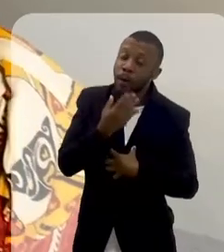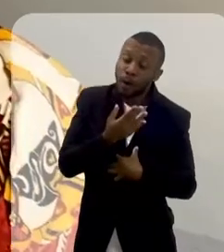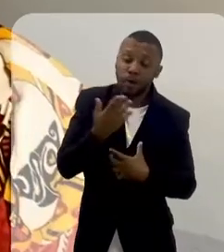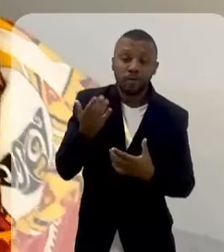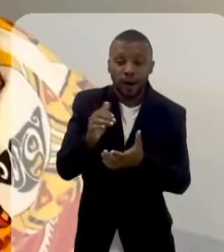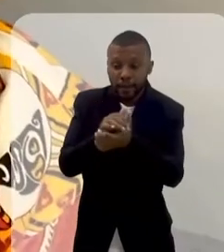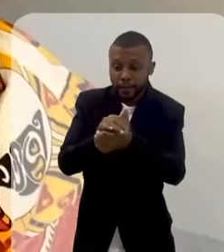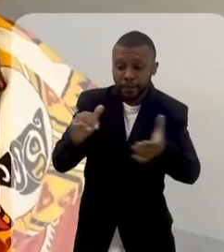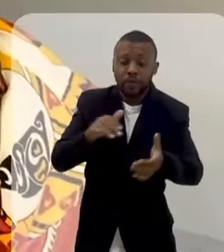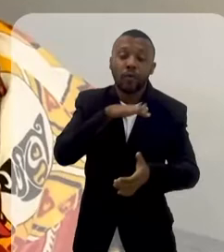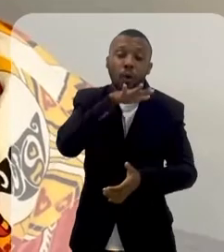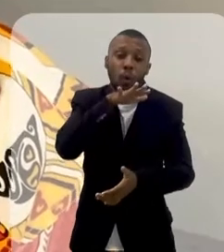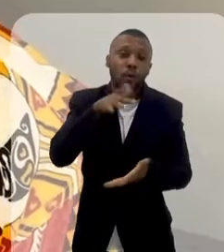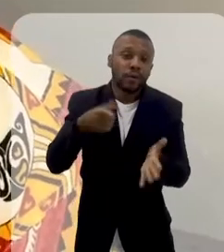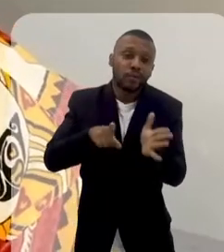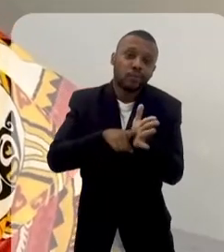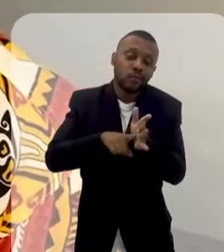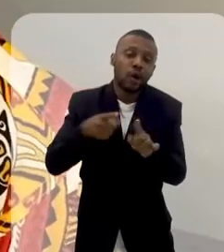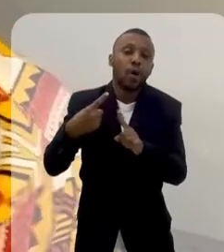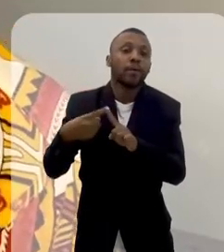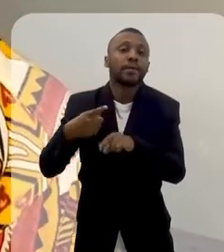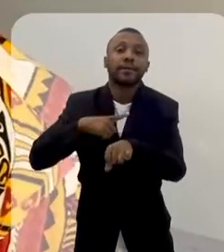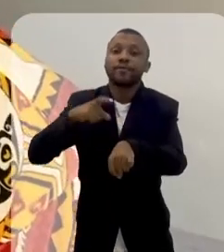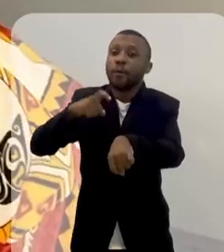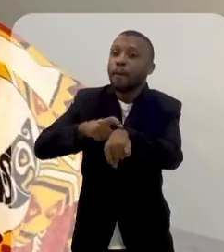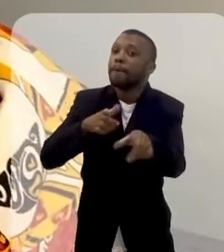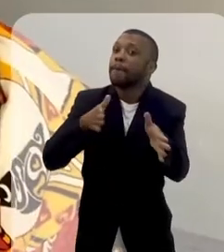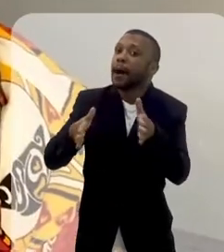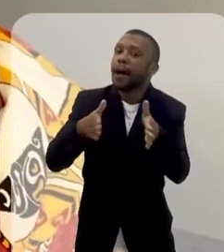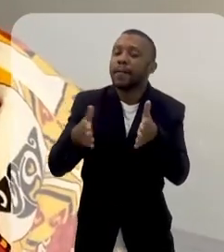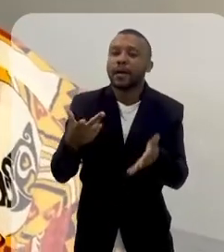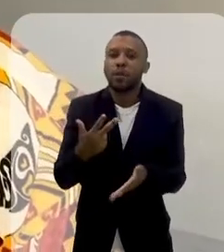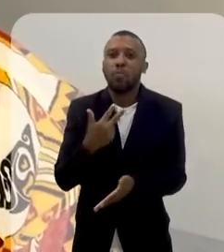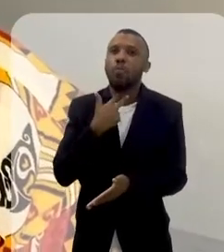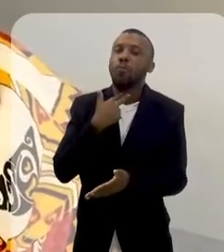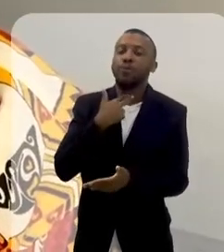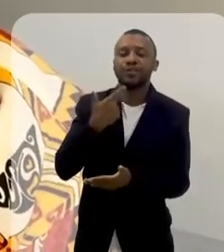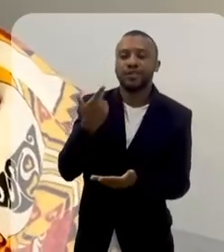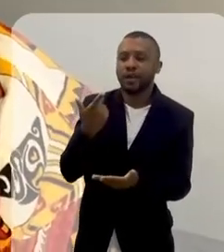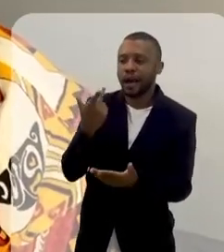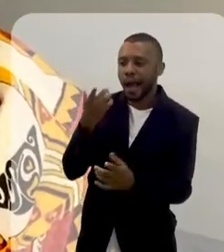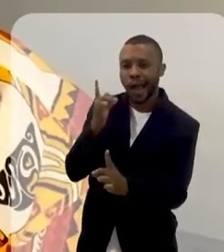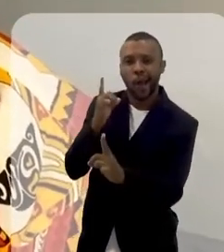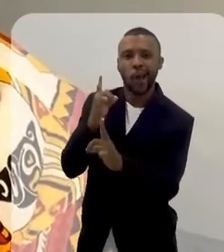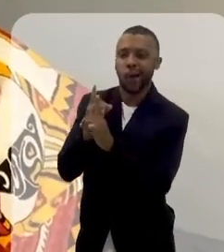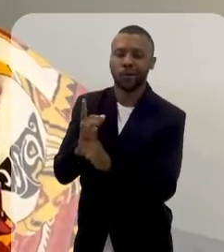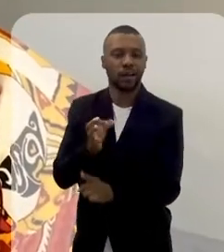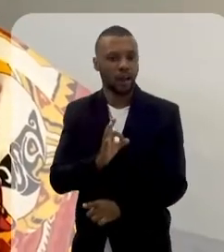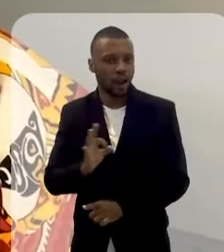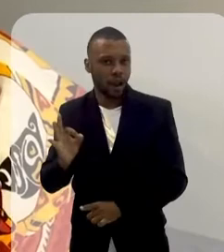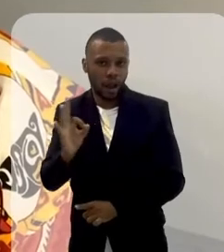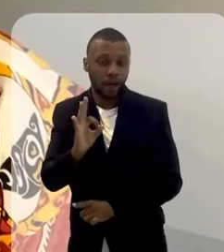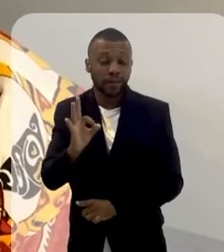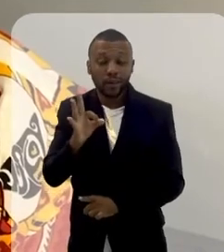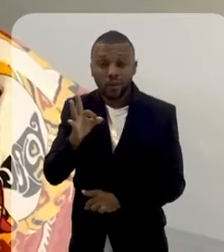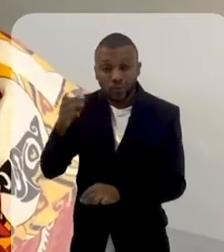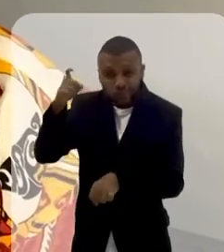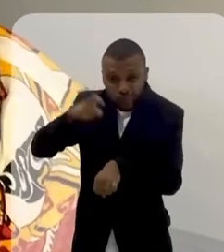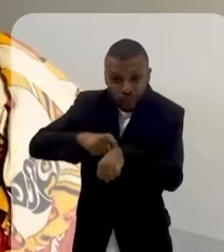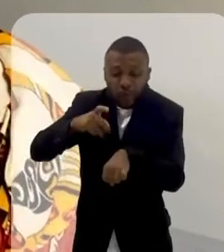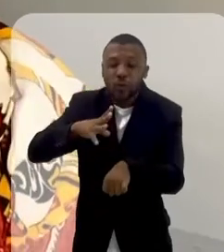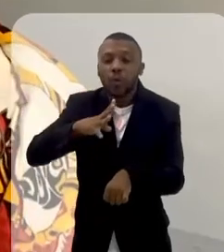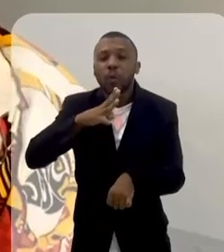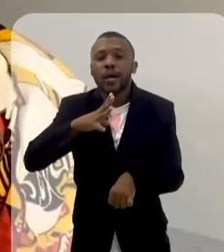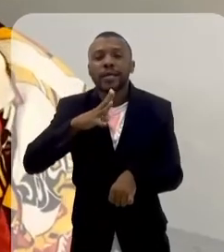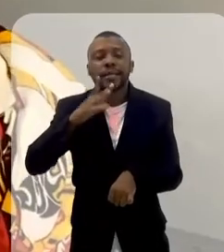que para mim foi bom. Foi ruim a separação, porque teve uma época que ele não podia me ver, porque foi uma separação truculenta. Então, eu